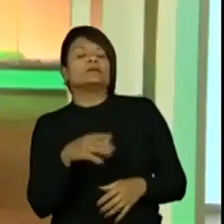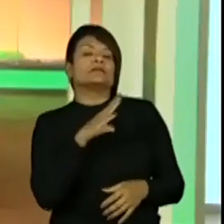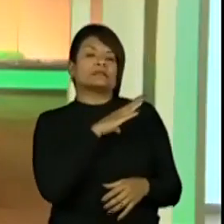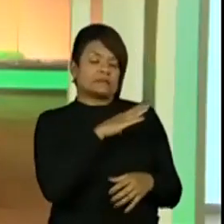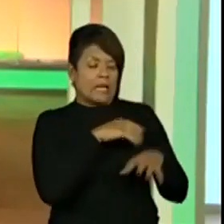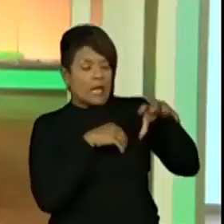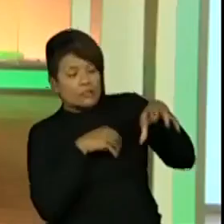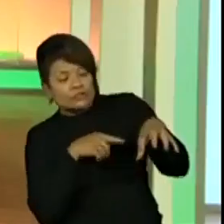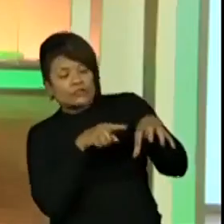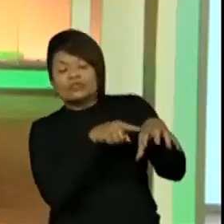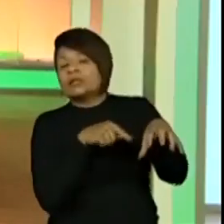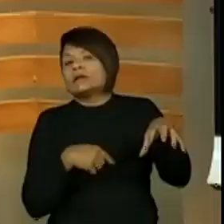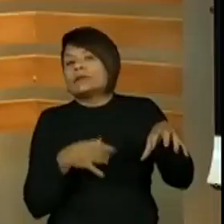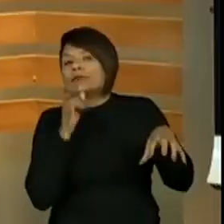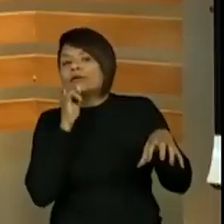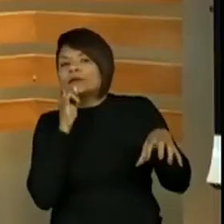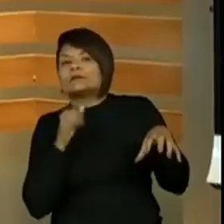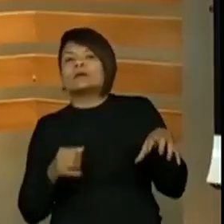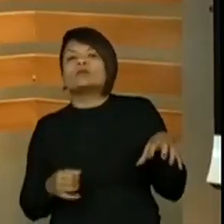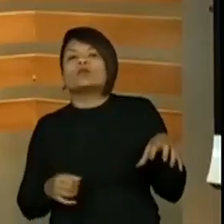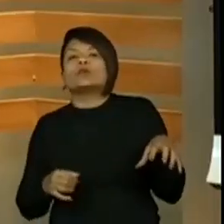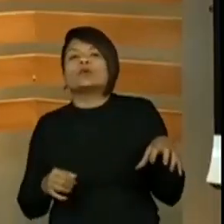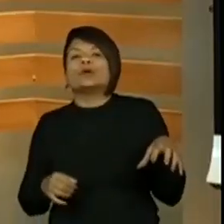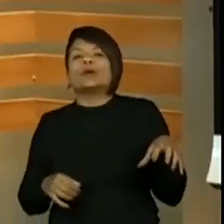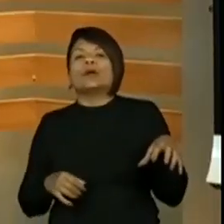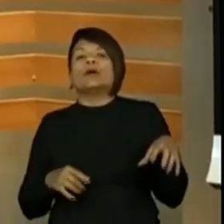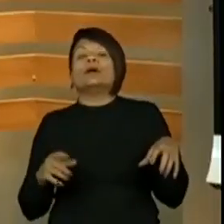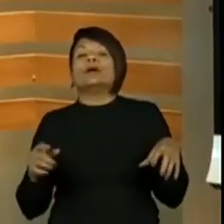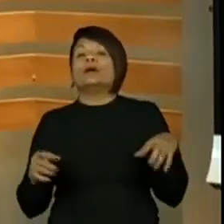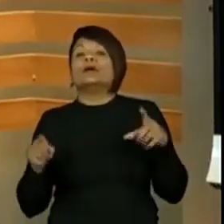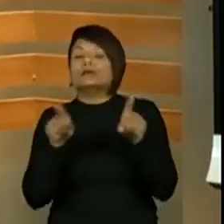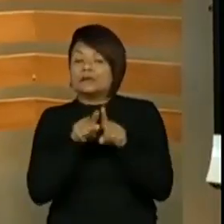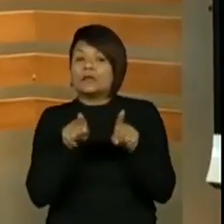exemplo, Brasília tem essa questão de ser